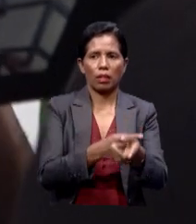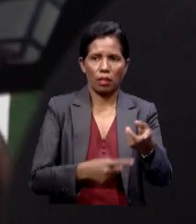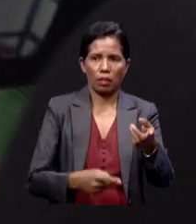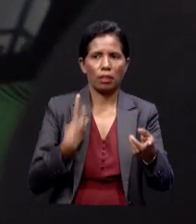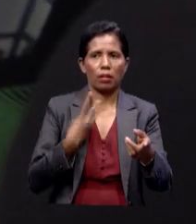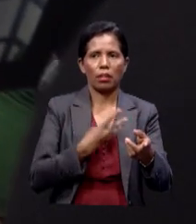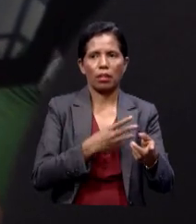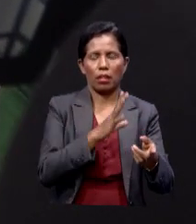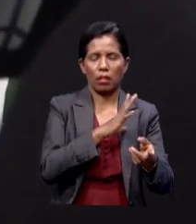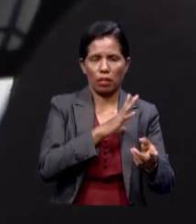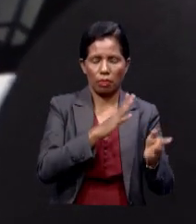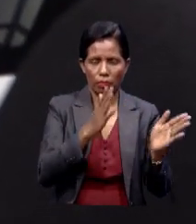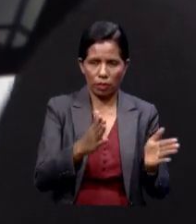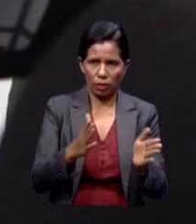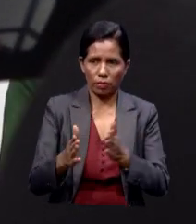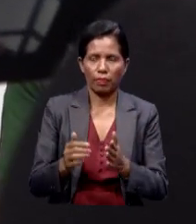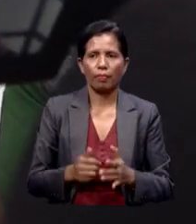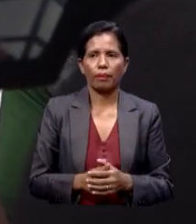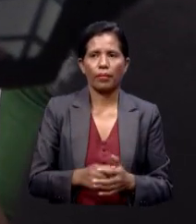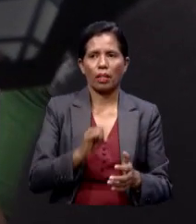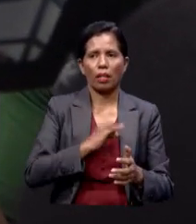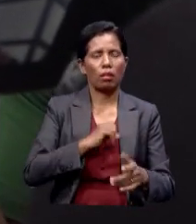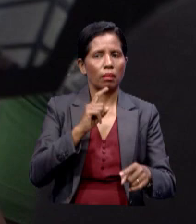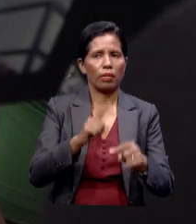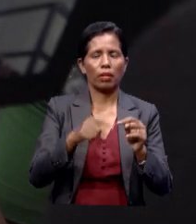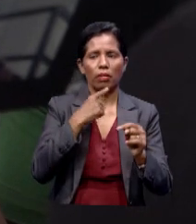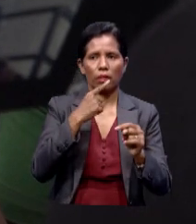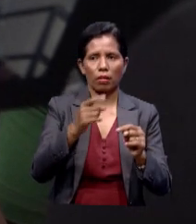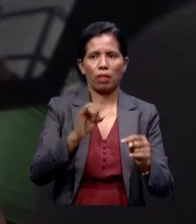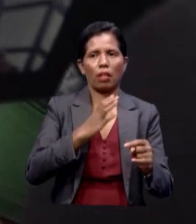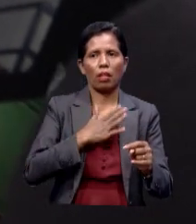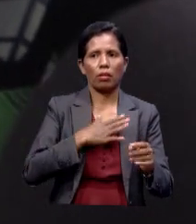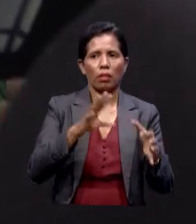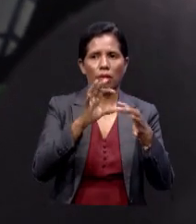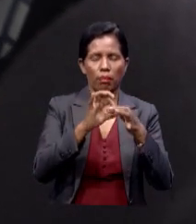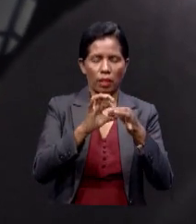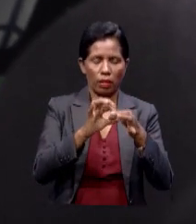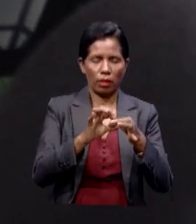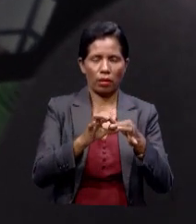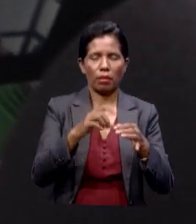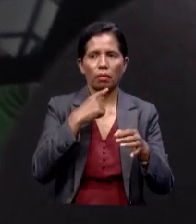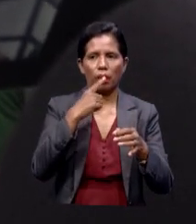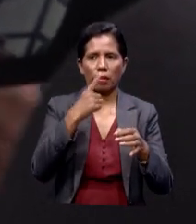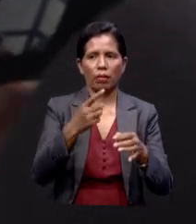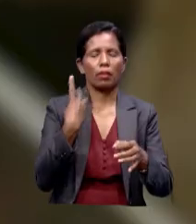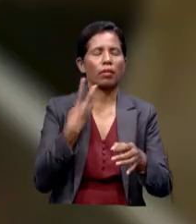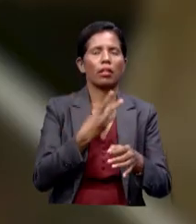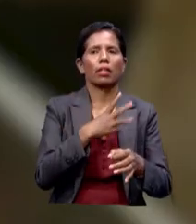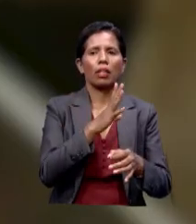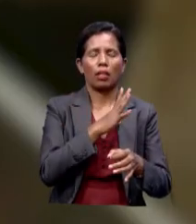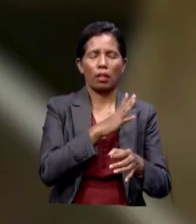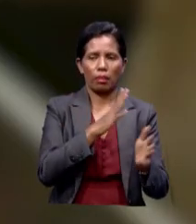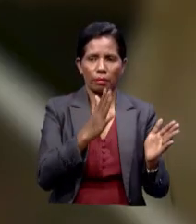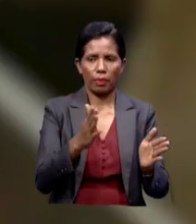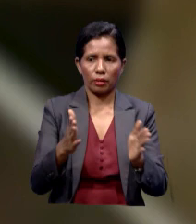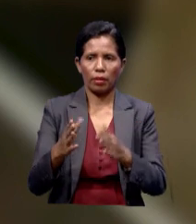proses. Irene, irene maka hau la, hau la bela hatene kata hatet kata hau ni membri se hala agresion fisik, so hatet rete kata ita heing proses.